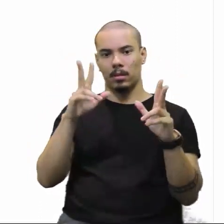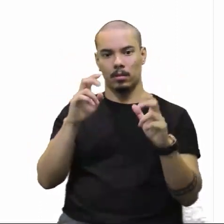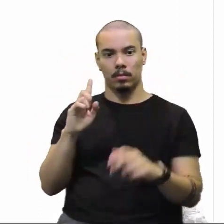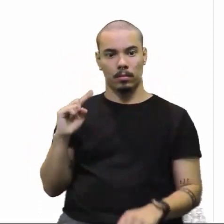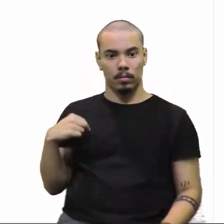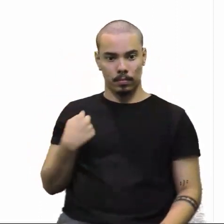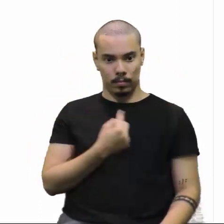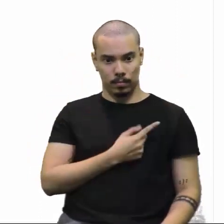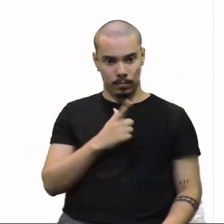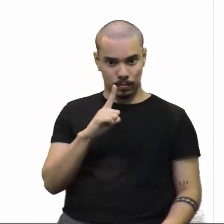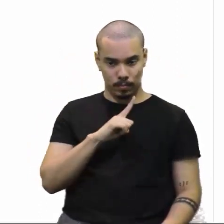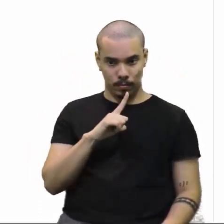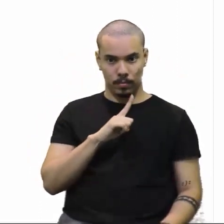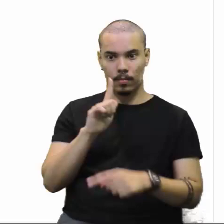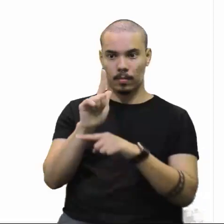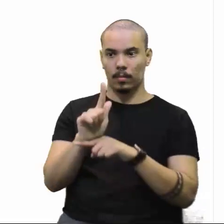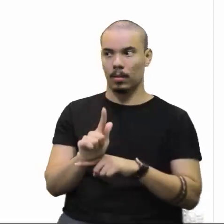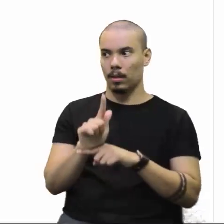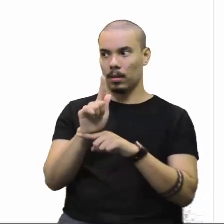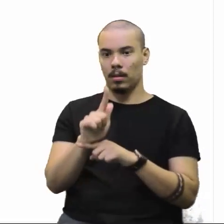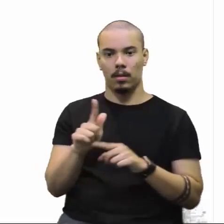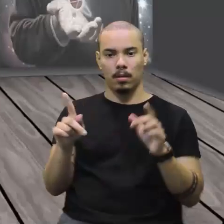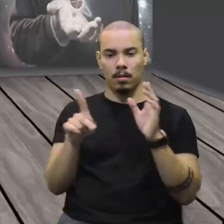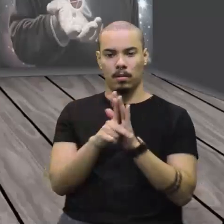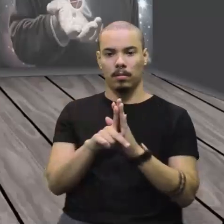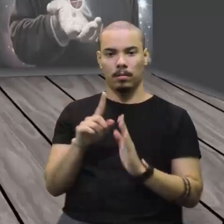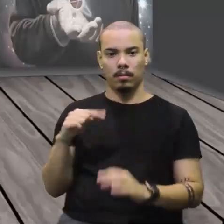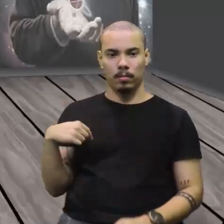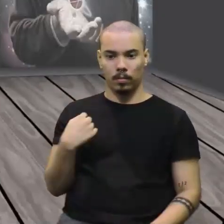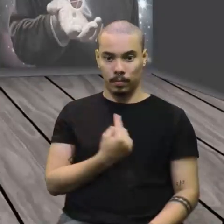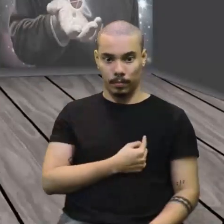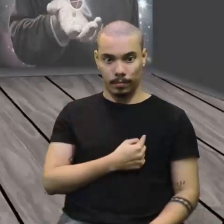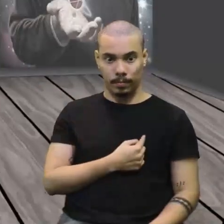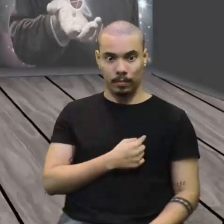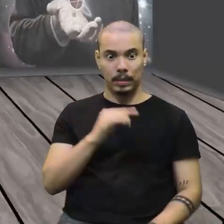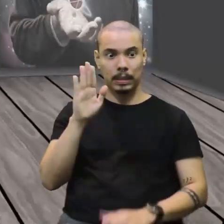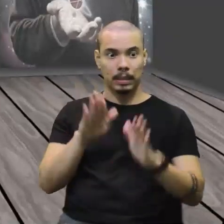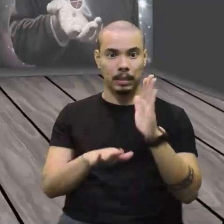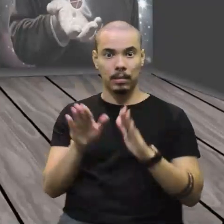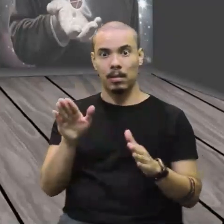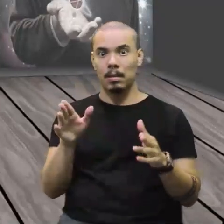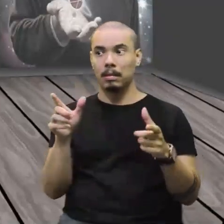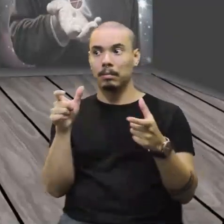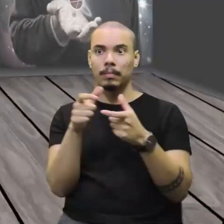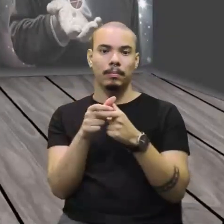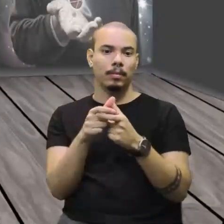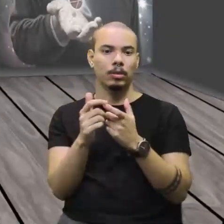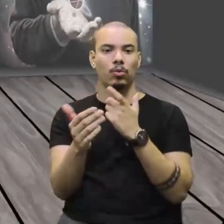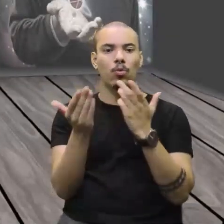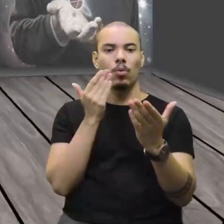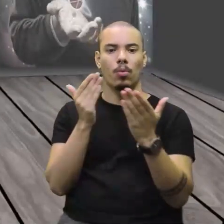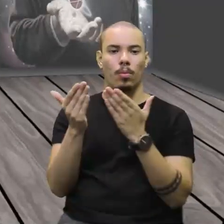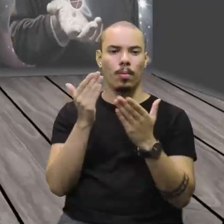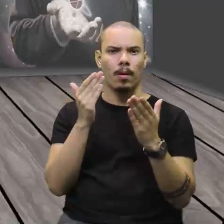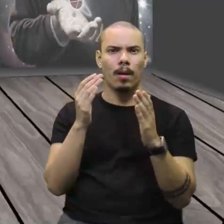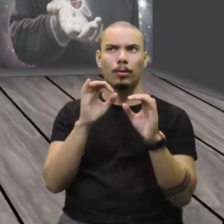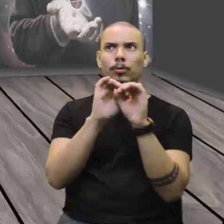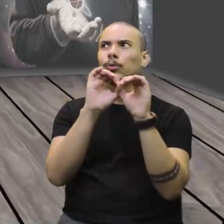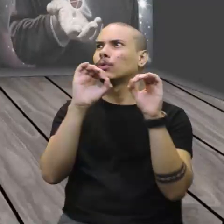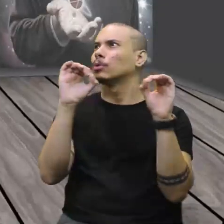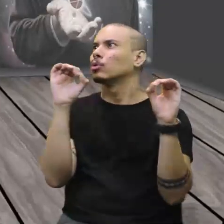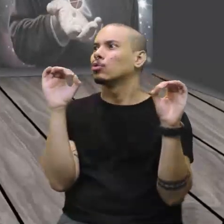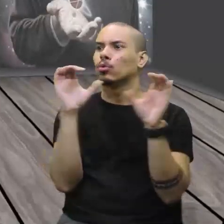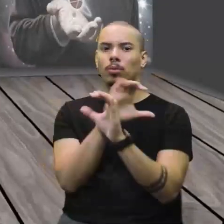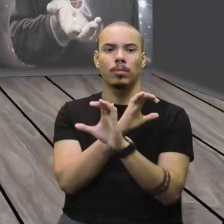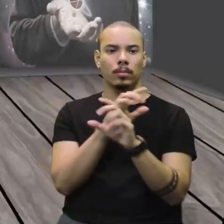uma gravidade para nós aqui, né? Talvez essa gravidade muito pequena em comparado com a galáxia, mas para nós,